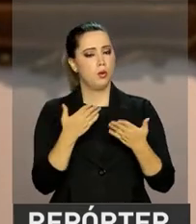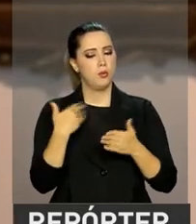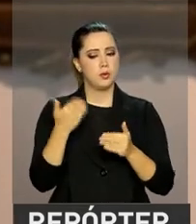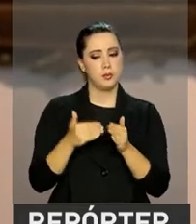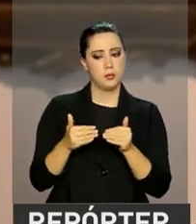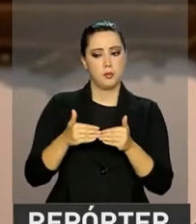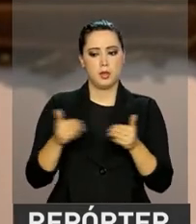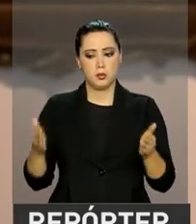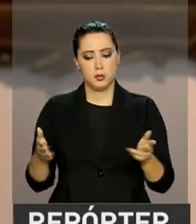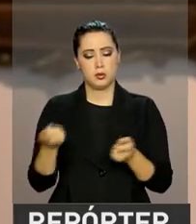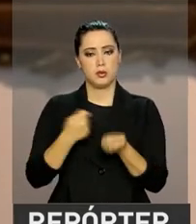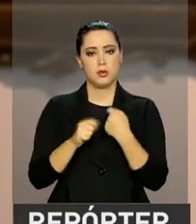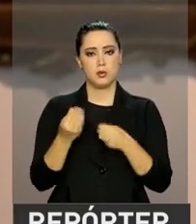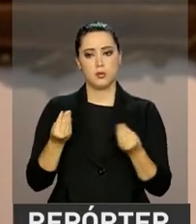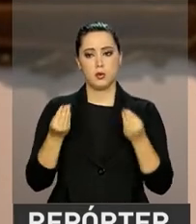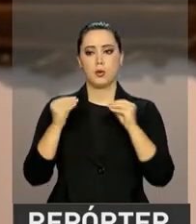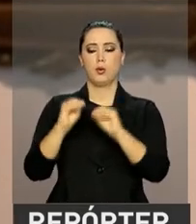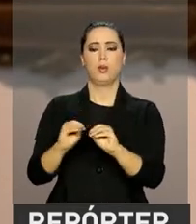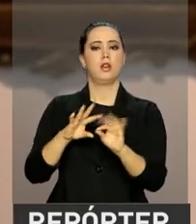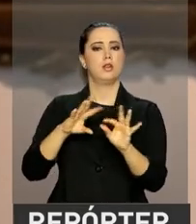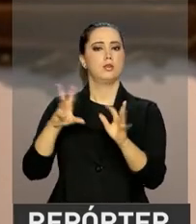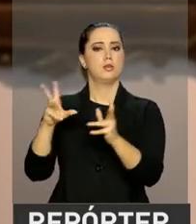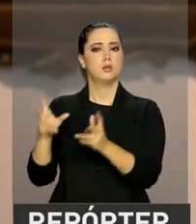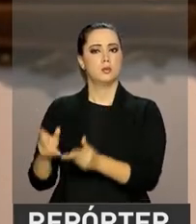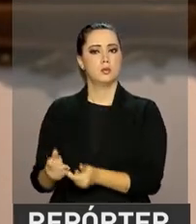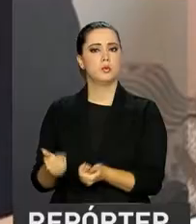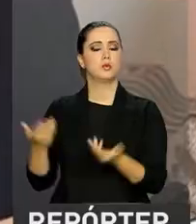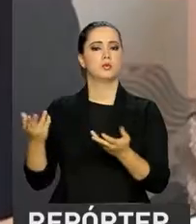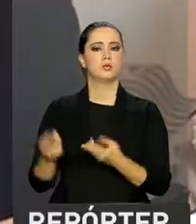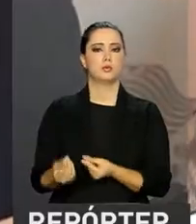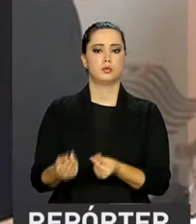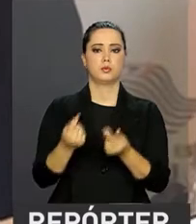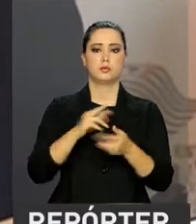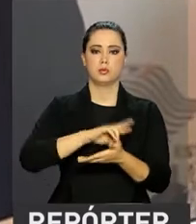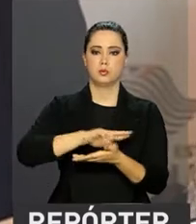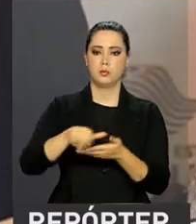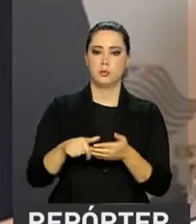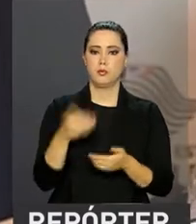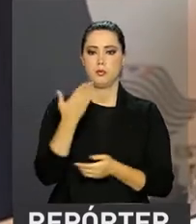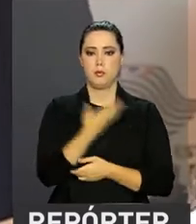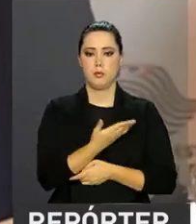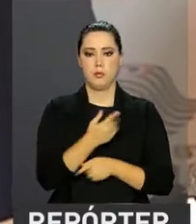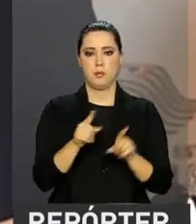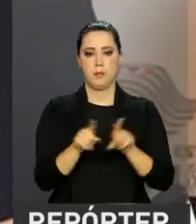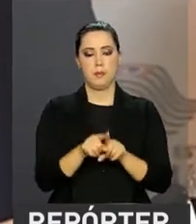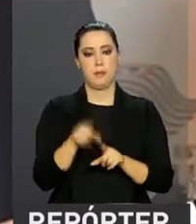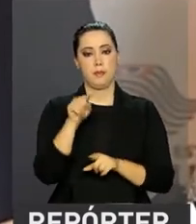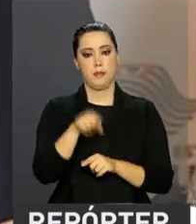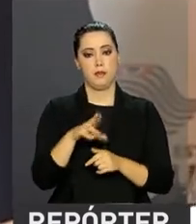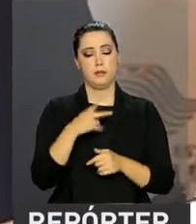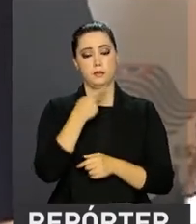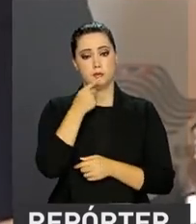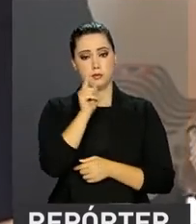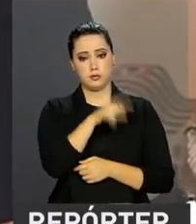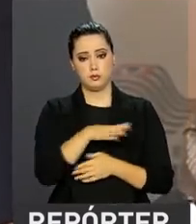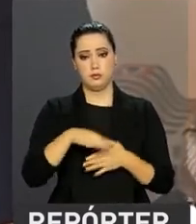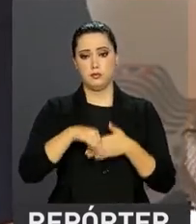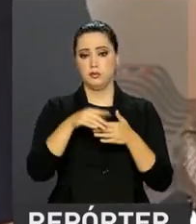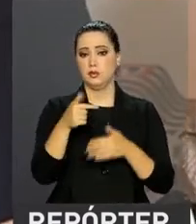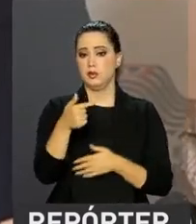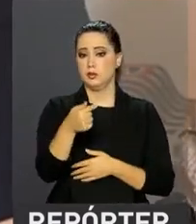de inserção internacional as cabeças globo band o valor segundo a chefe do fórum econômico mundial na américa latina